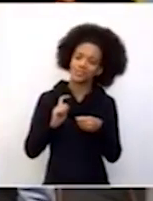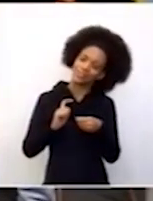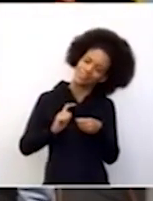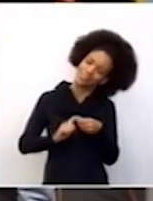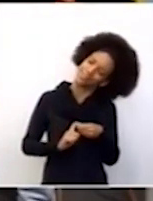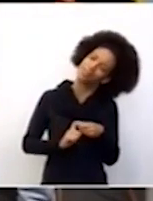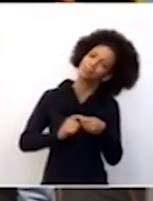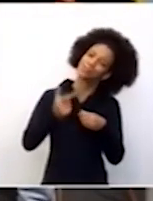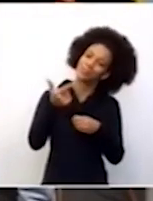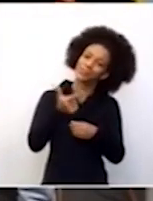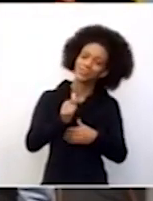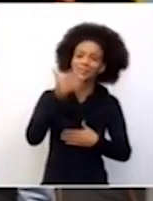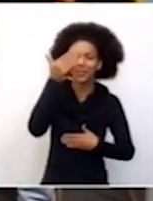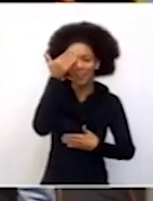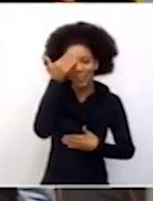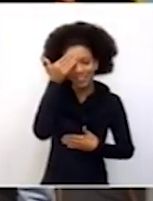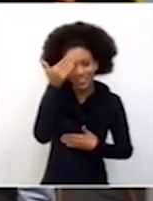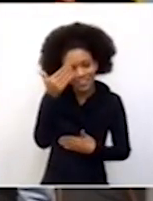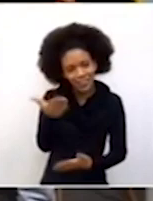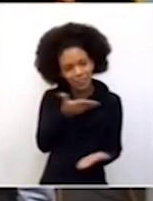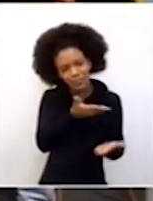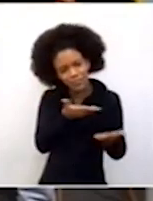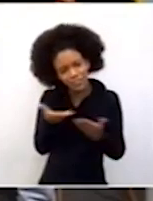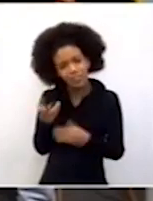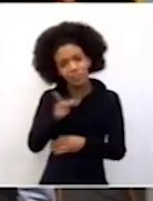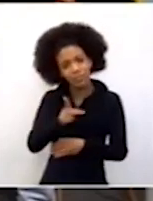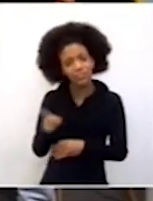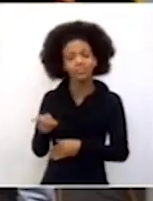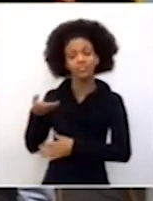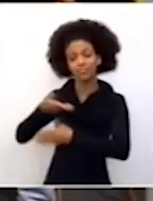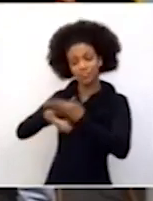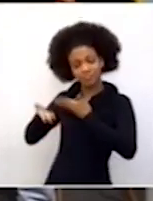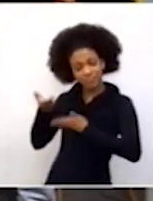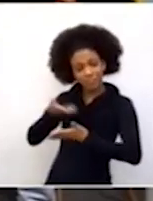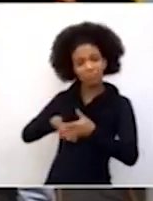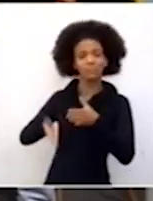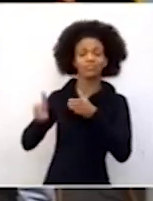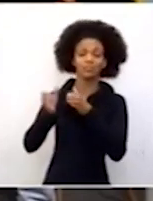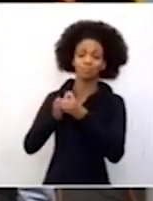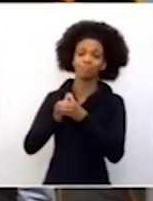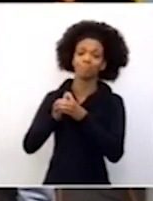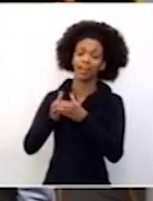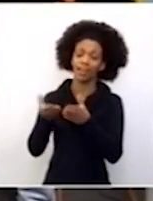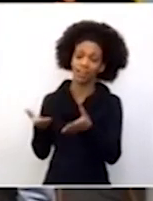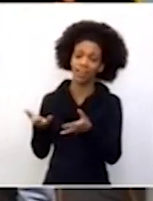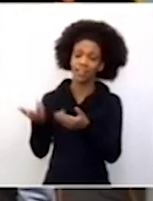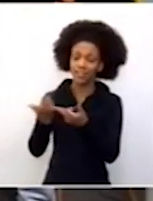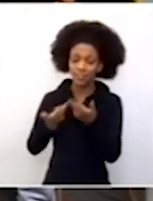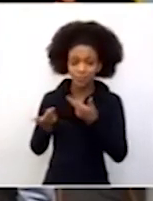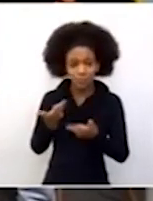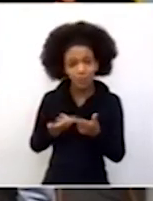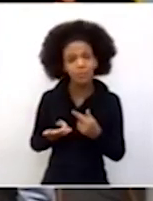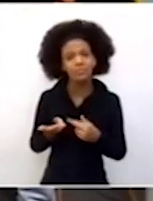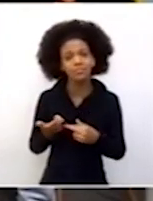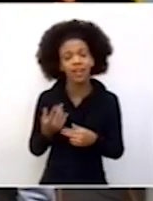Mais uma vez, né, agradecemos professores, né, que contribuíram, né, os professores que contribuíram